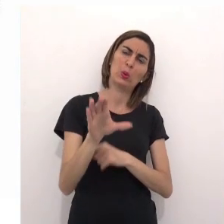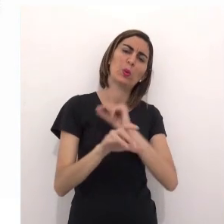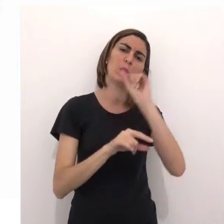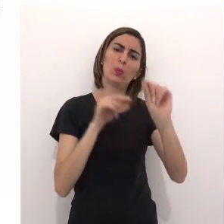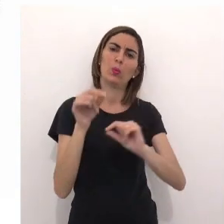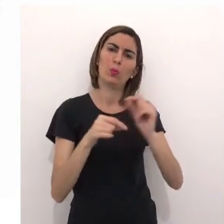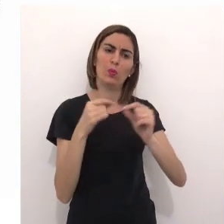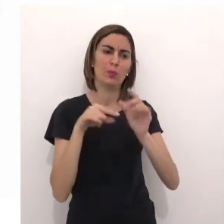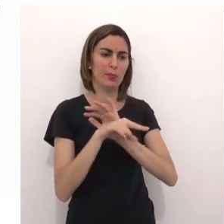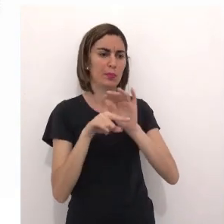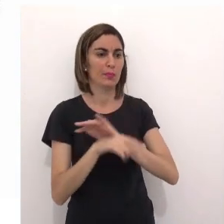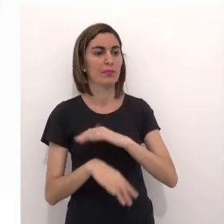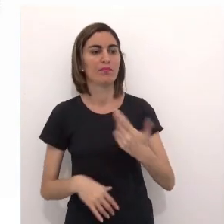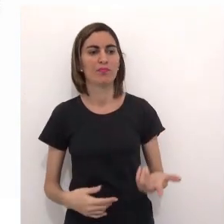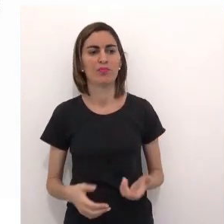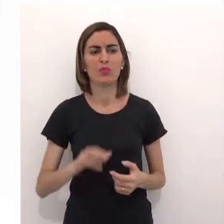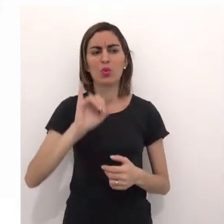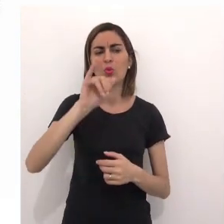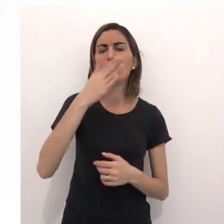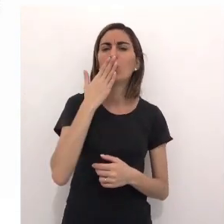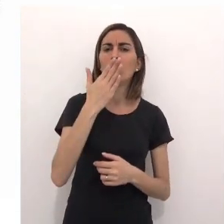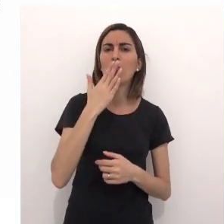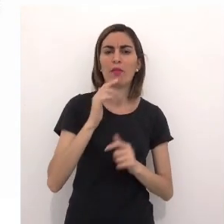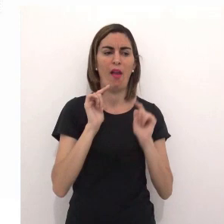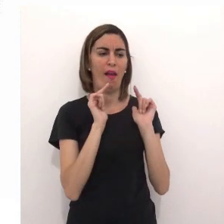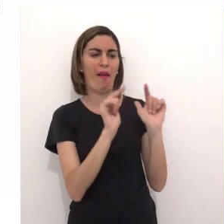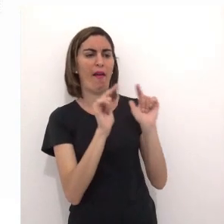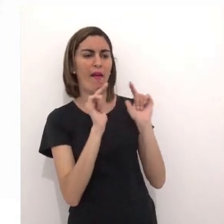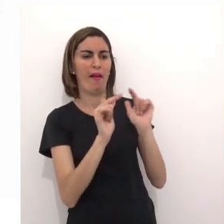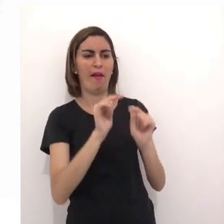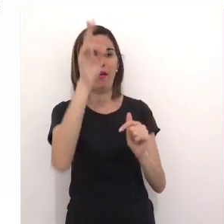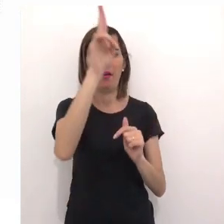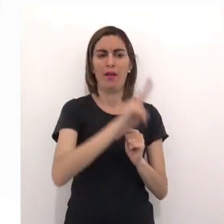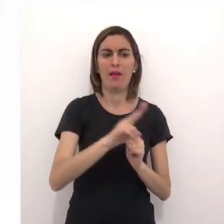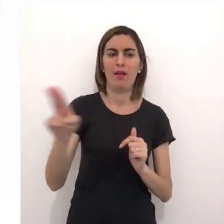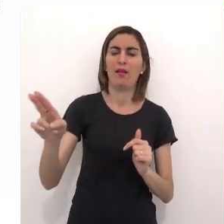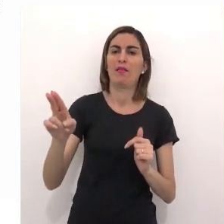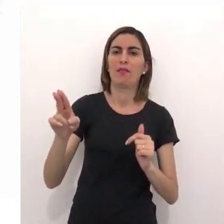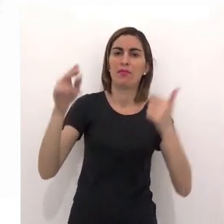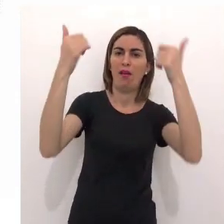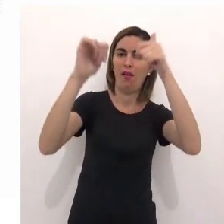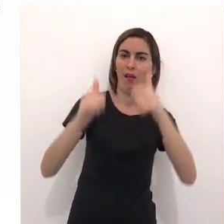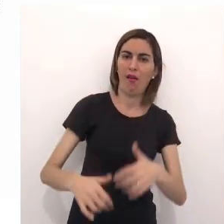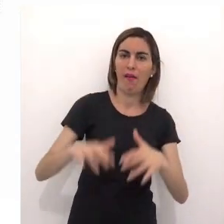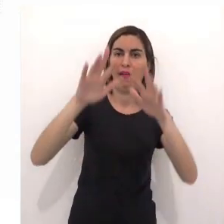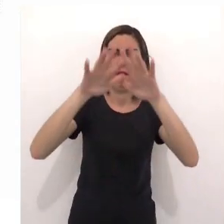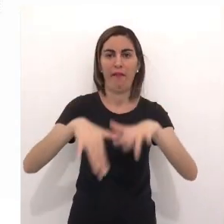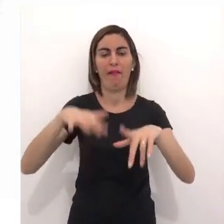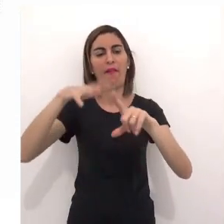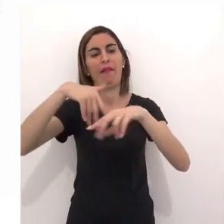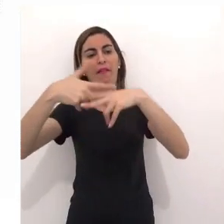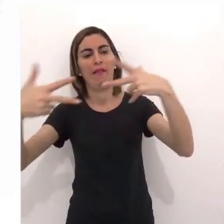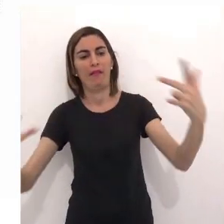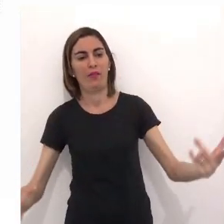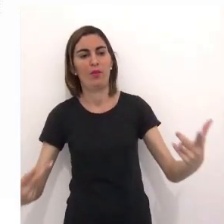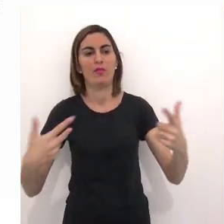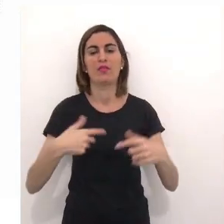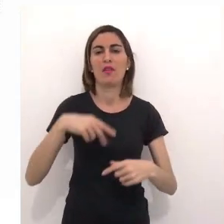os índios zombavam dos padres e dos sacramentos por eles ministrados,